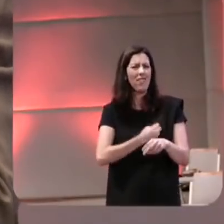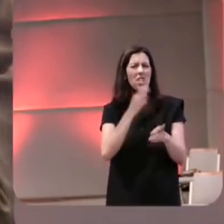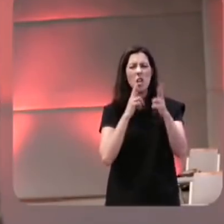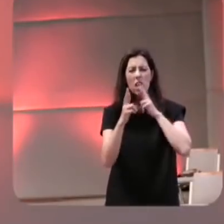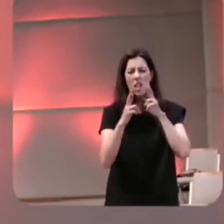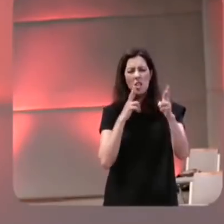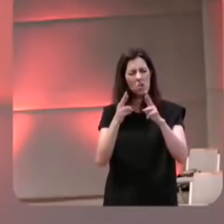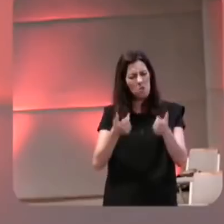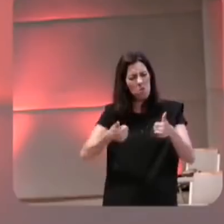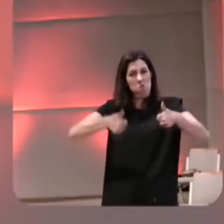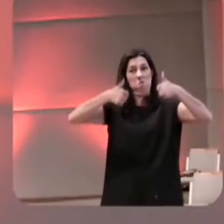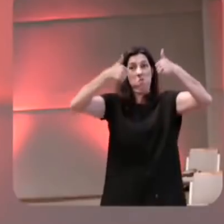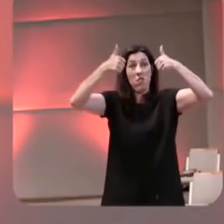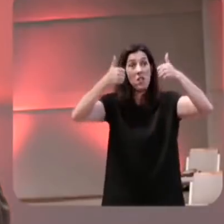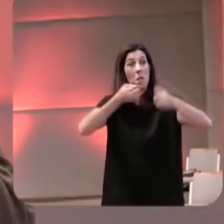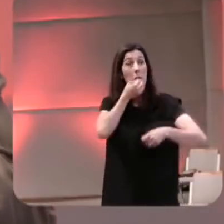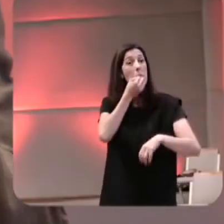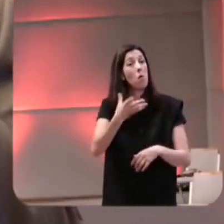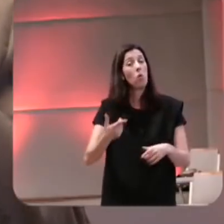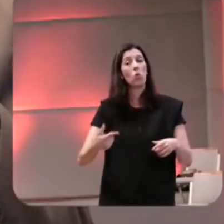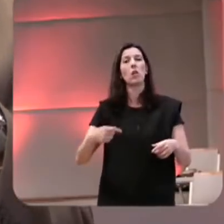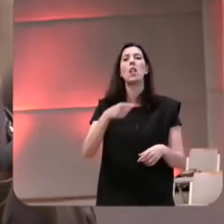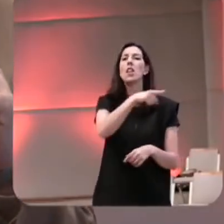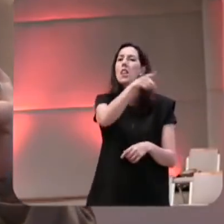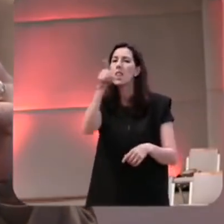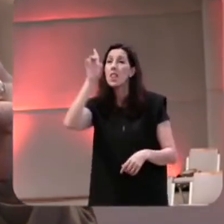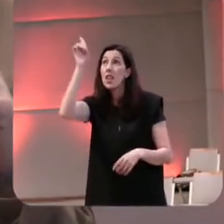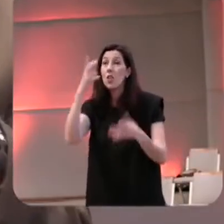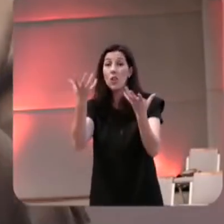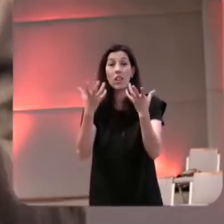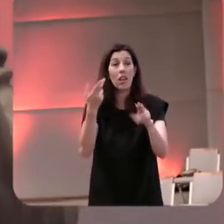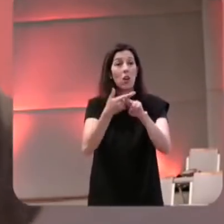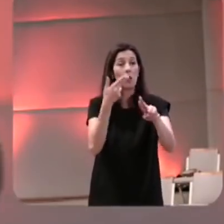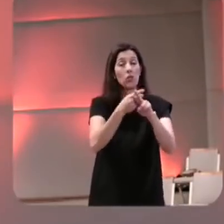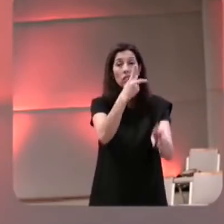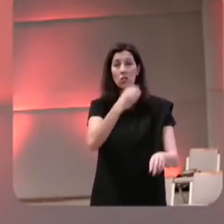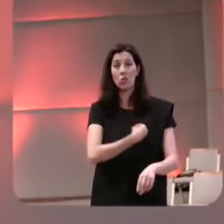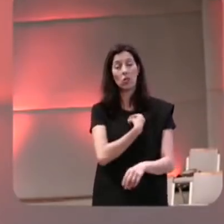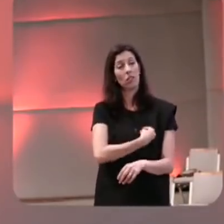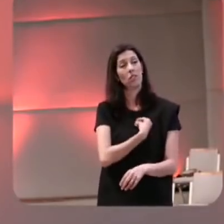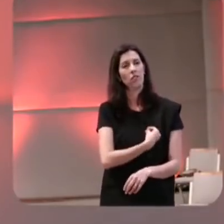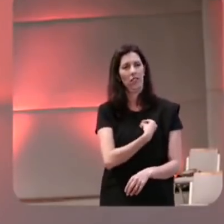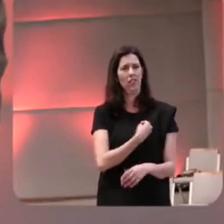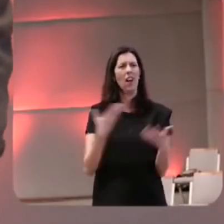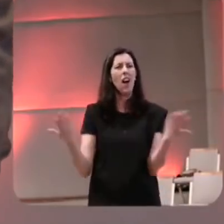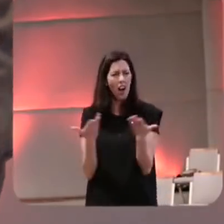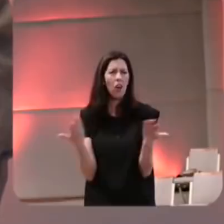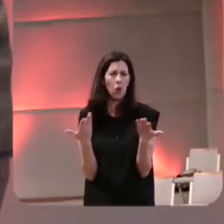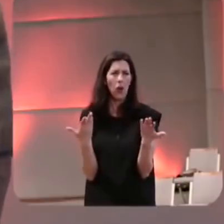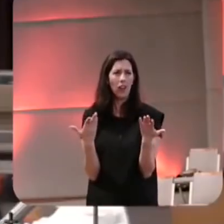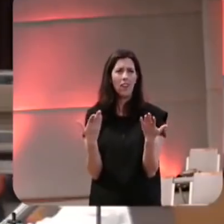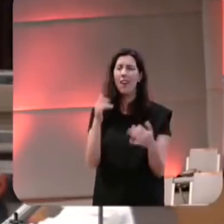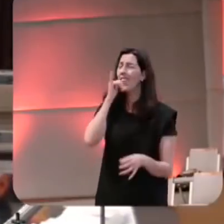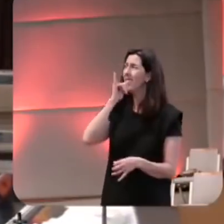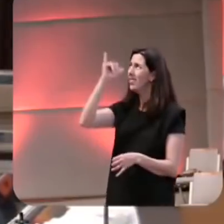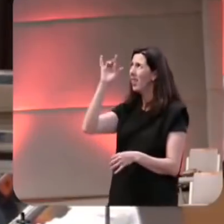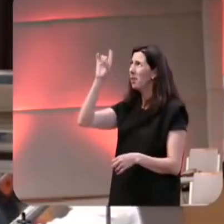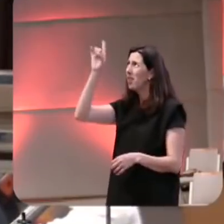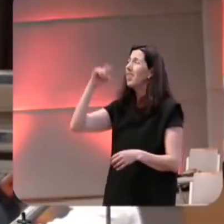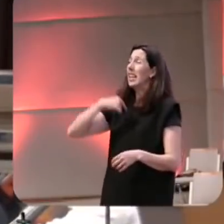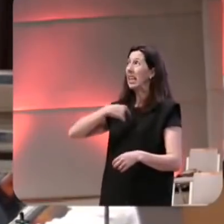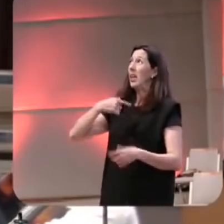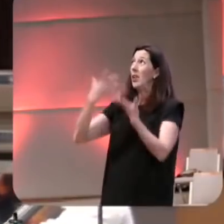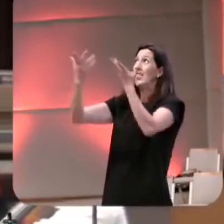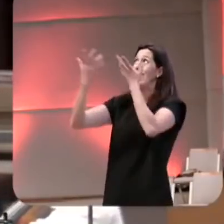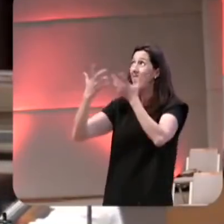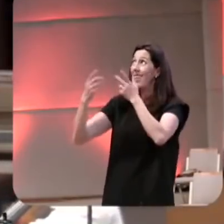como instrumento da sua paz. Então agora se ofereça, agora toma cuidado, a Bíblia diz para a gente não fazer nenhum voto